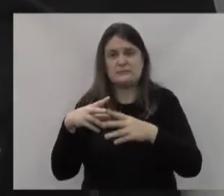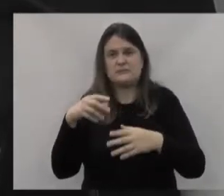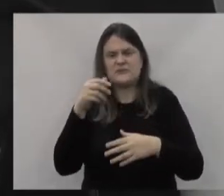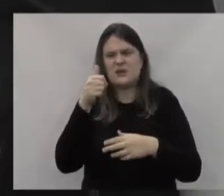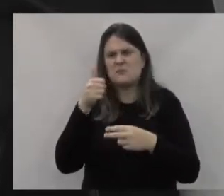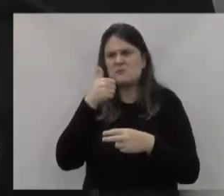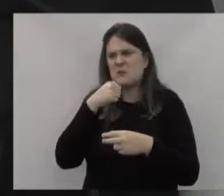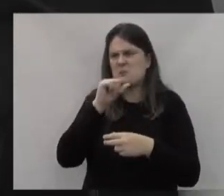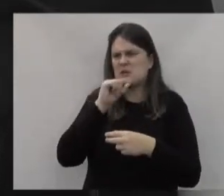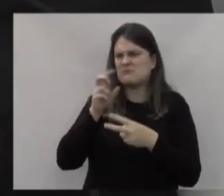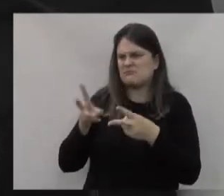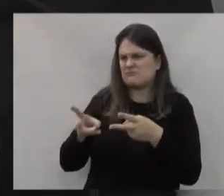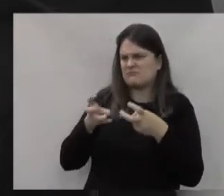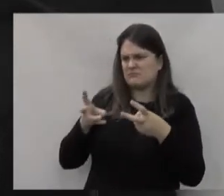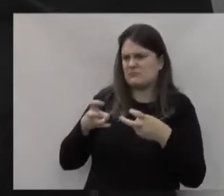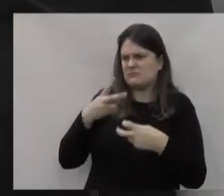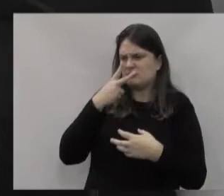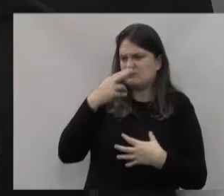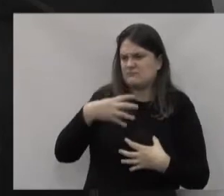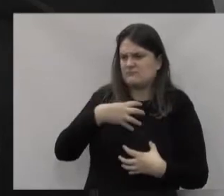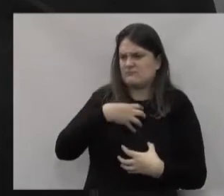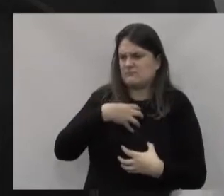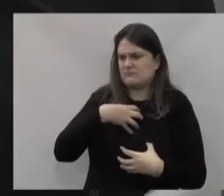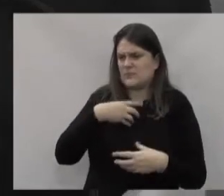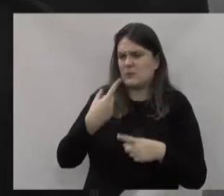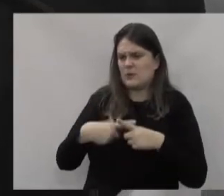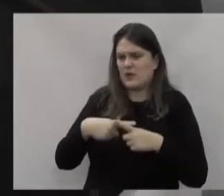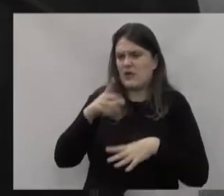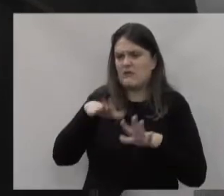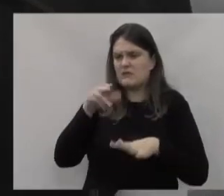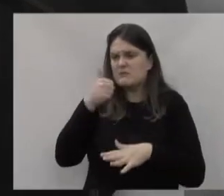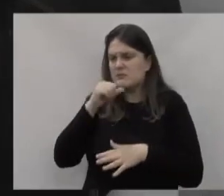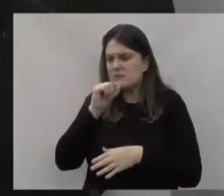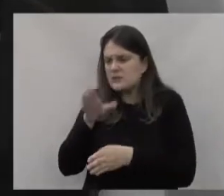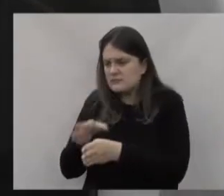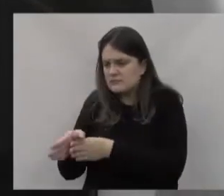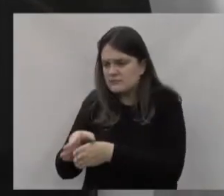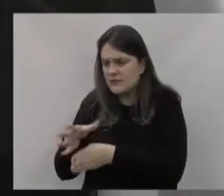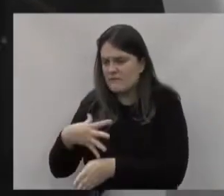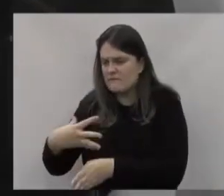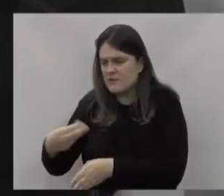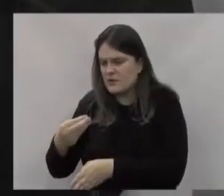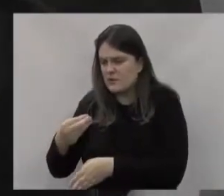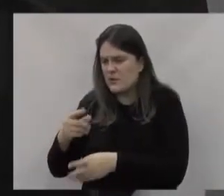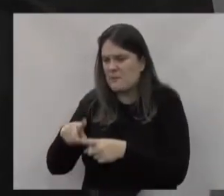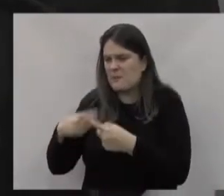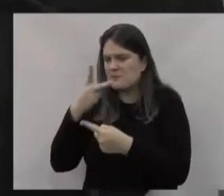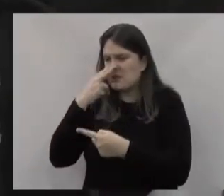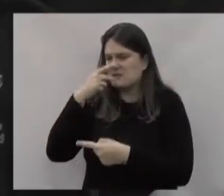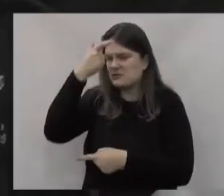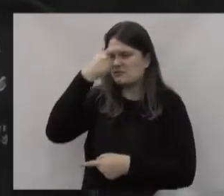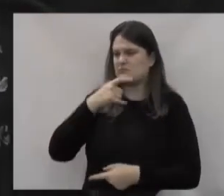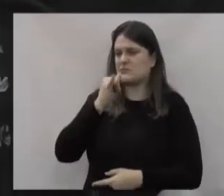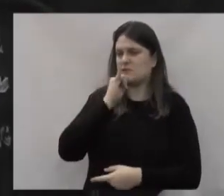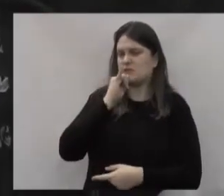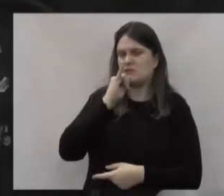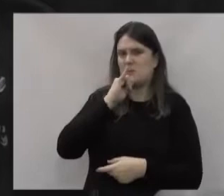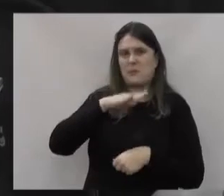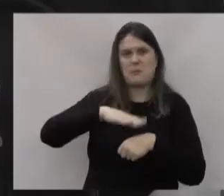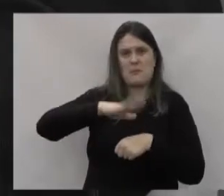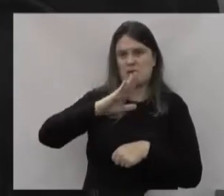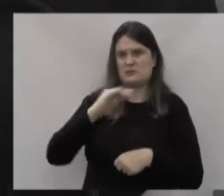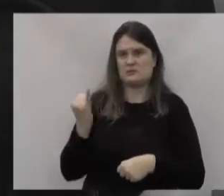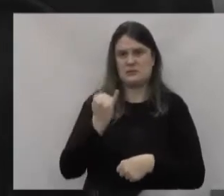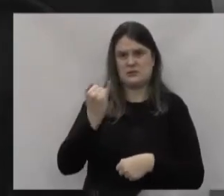Porque quem é mãe aqui sabe que o que a gente fala para o filho é importante, mas que o exemplo diz muito mais. A forma como a